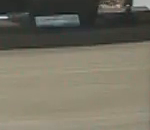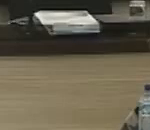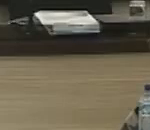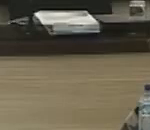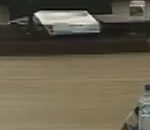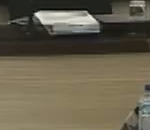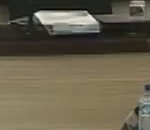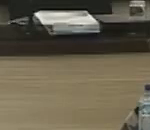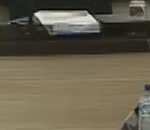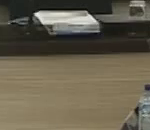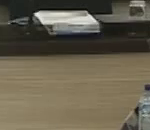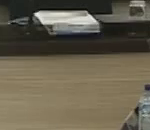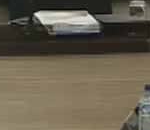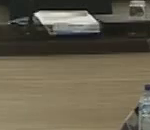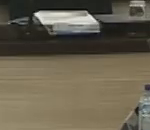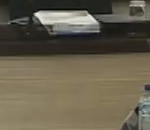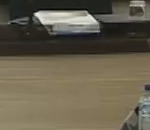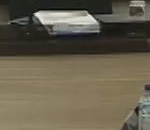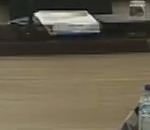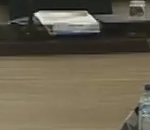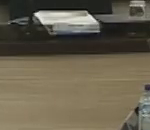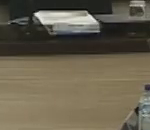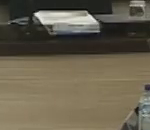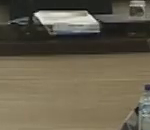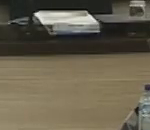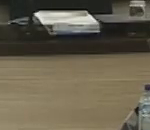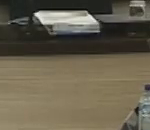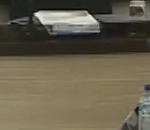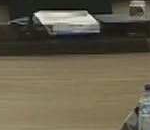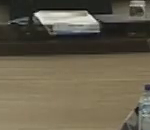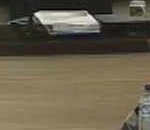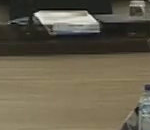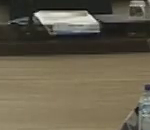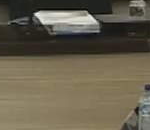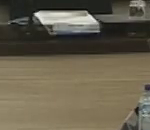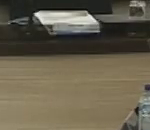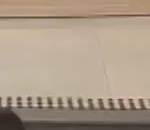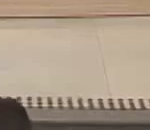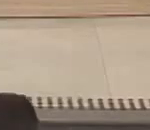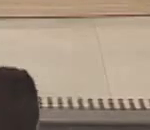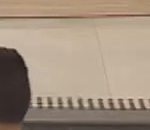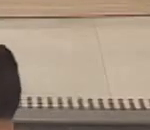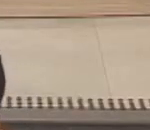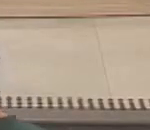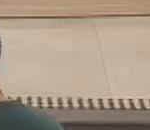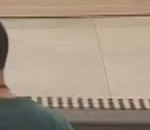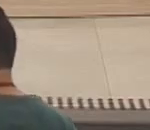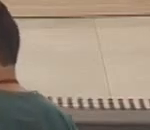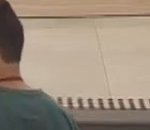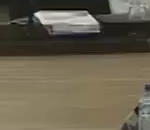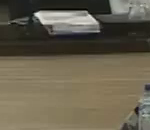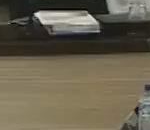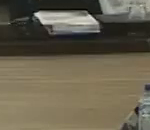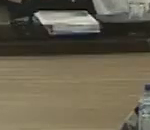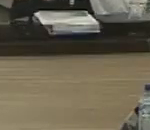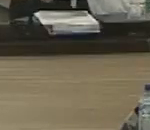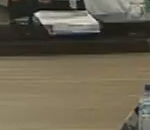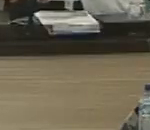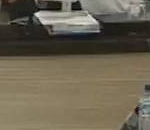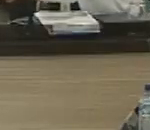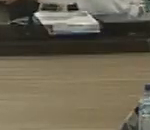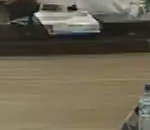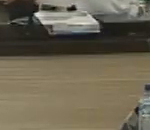Raul. Ronei Costa Martins. Presente. Sidney Pascotto. Presente. Wilson Nunes Cerqueira.